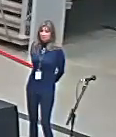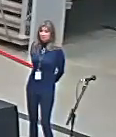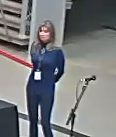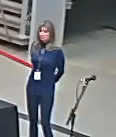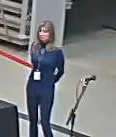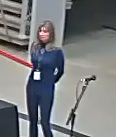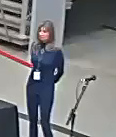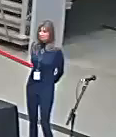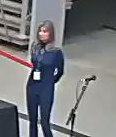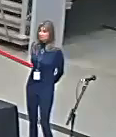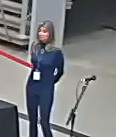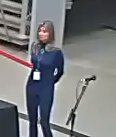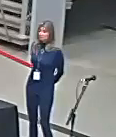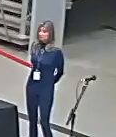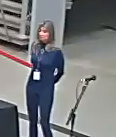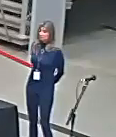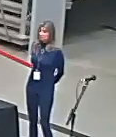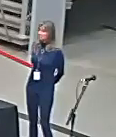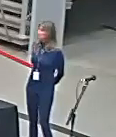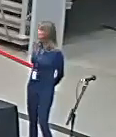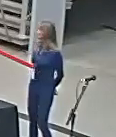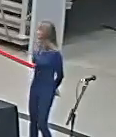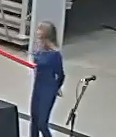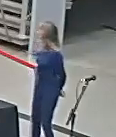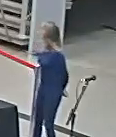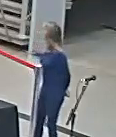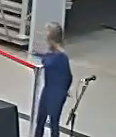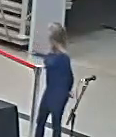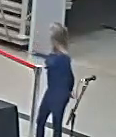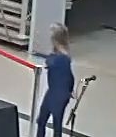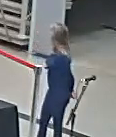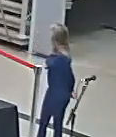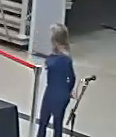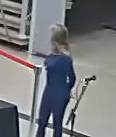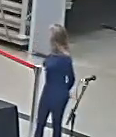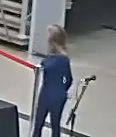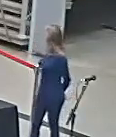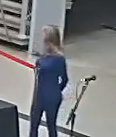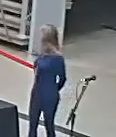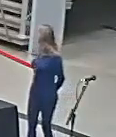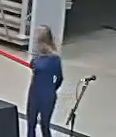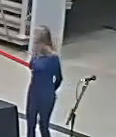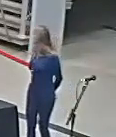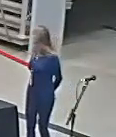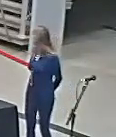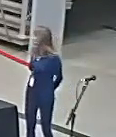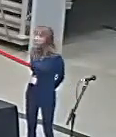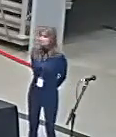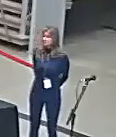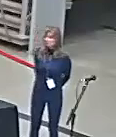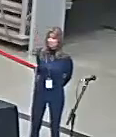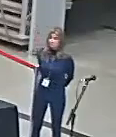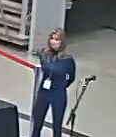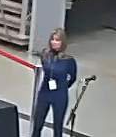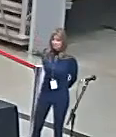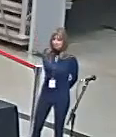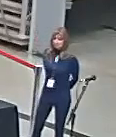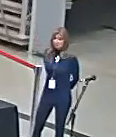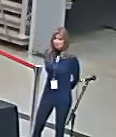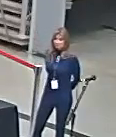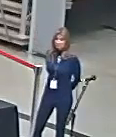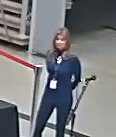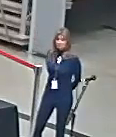hora se logo depois ele vão ter um problema de coluna aí o que que vai acontecer eles vão ser